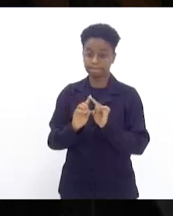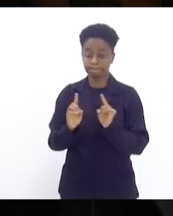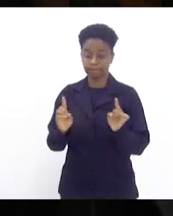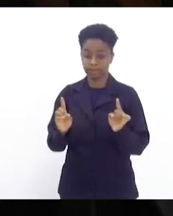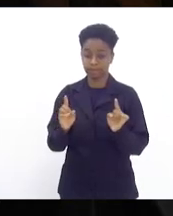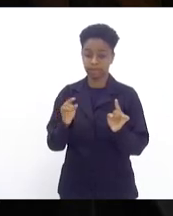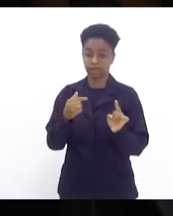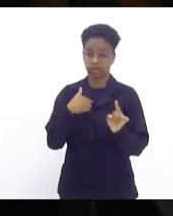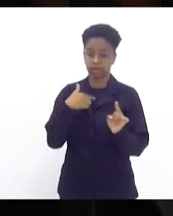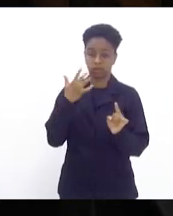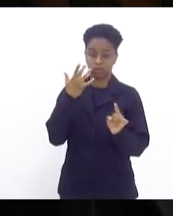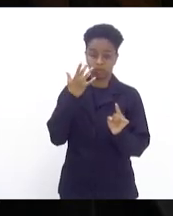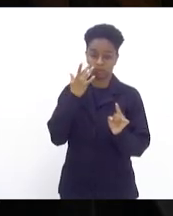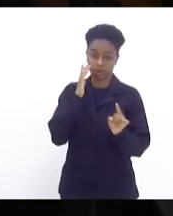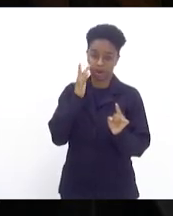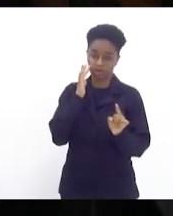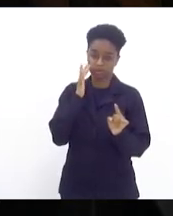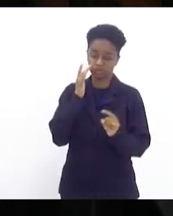importante